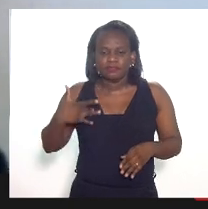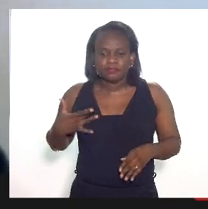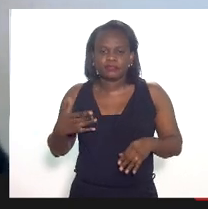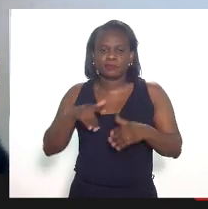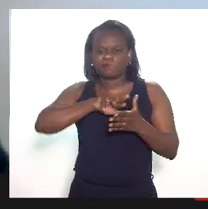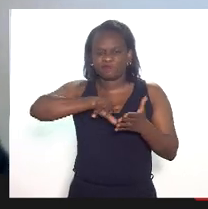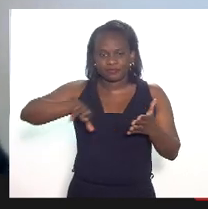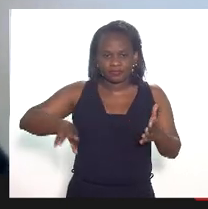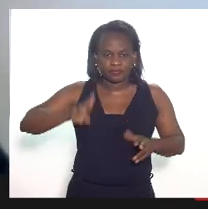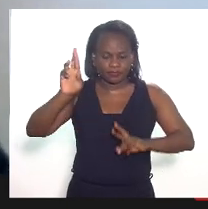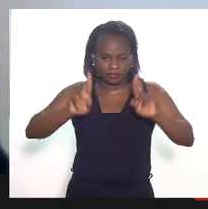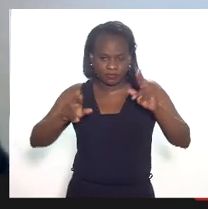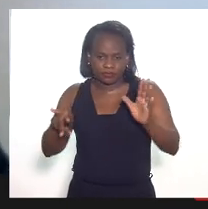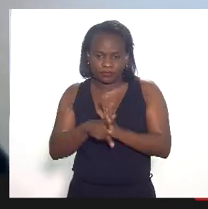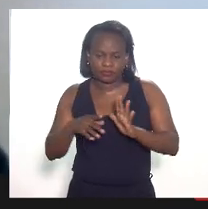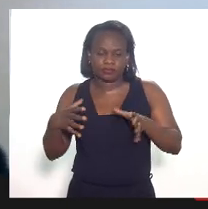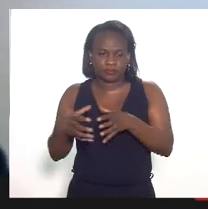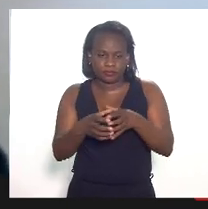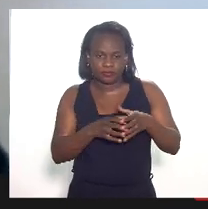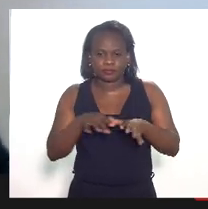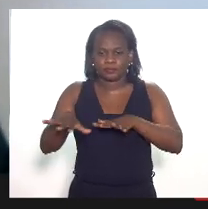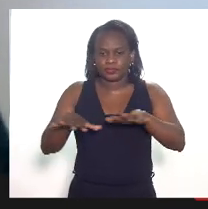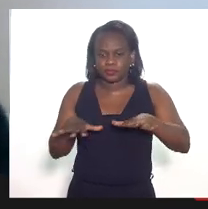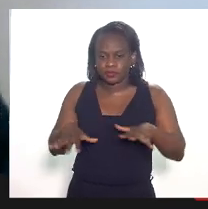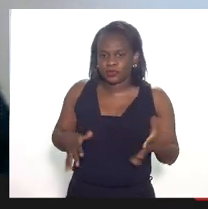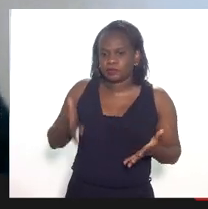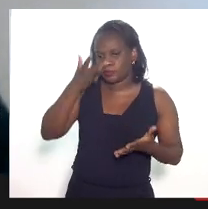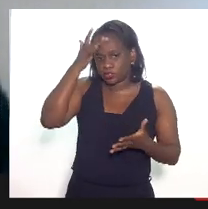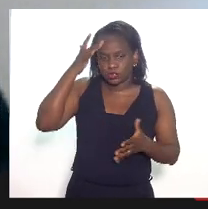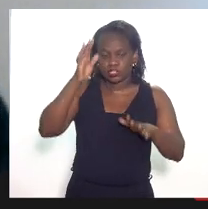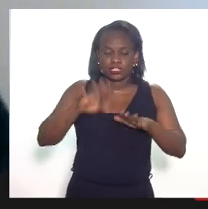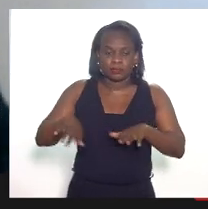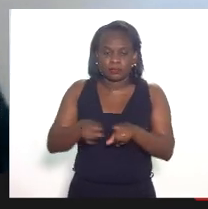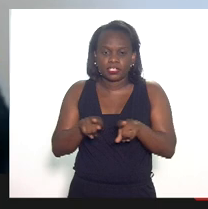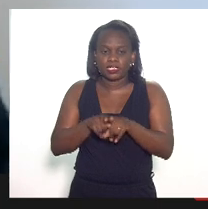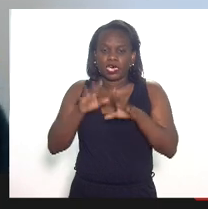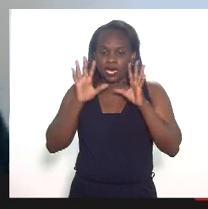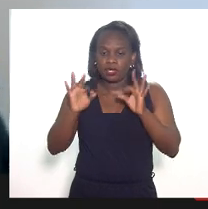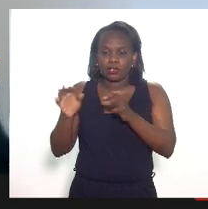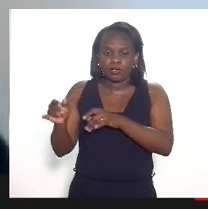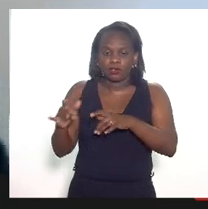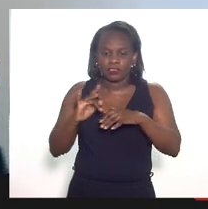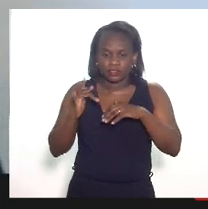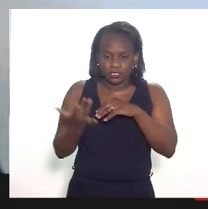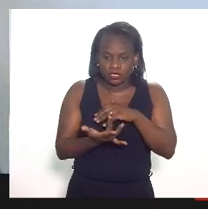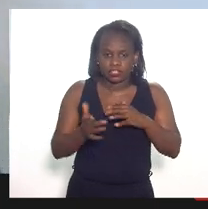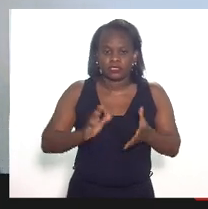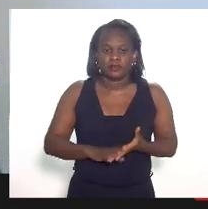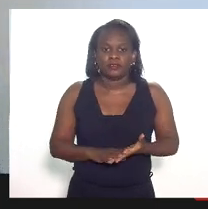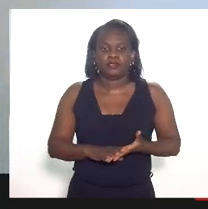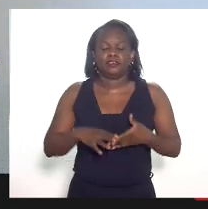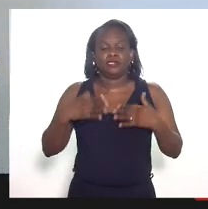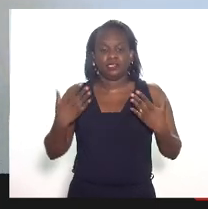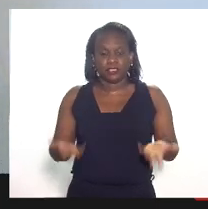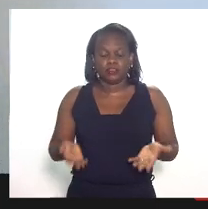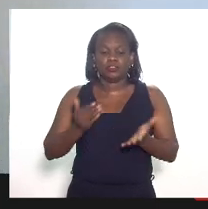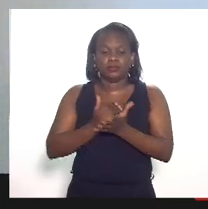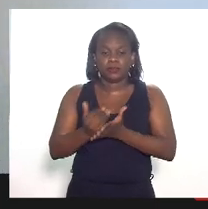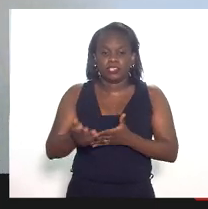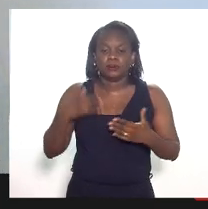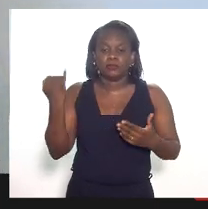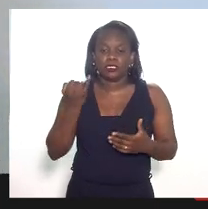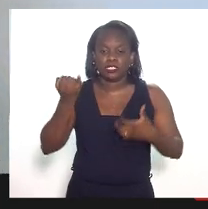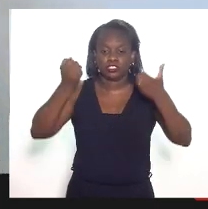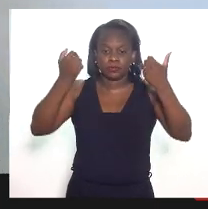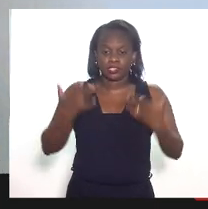demais representantes das entidades, movimentos e pessoas também que nos acompanham aí pelas redes sociais. Inicialmente, é importante